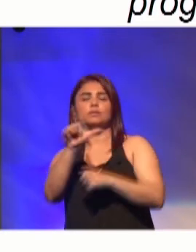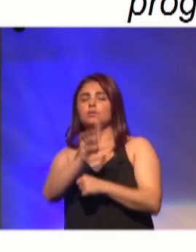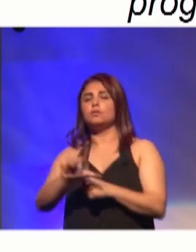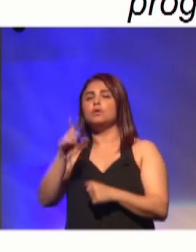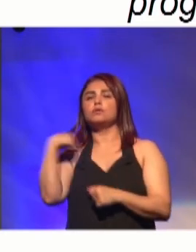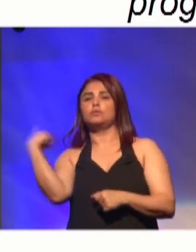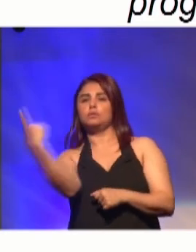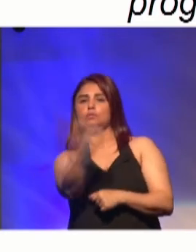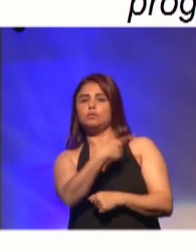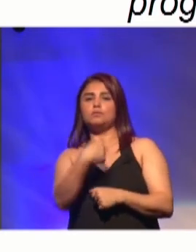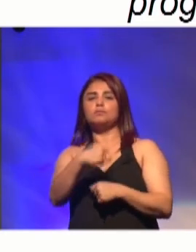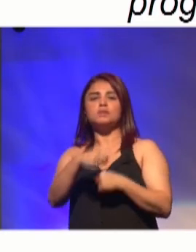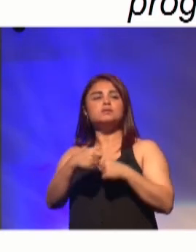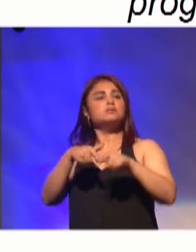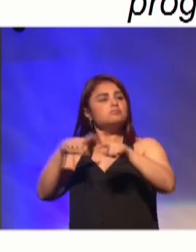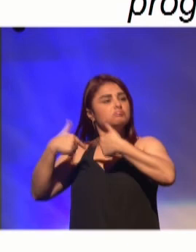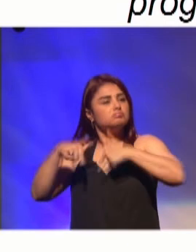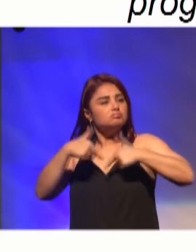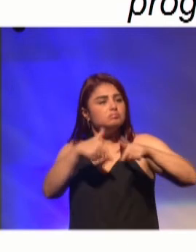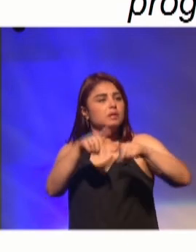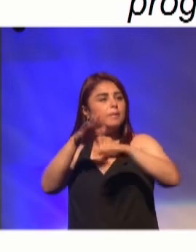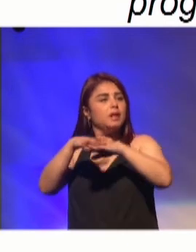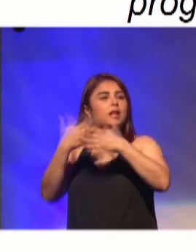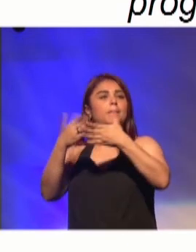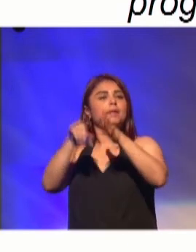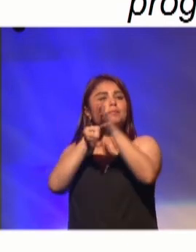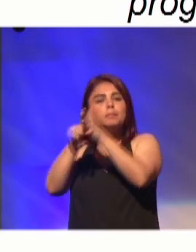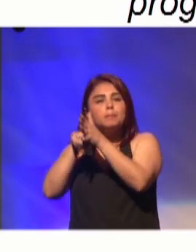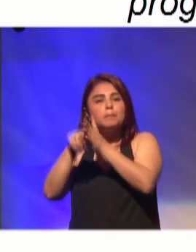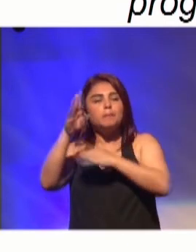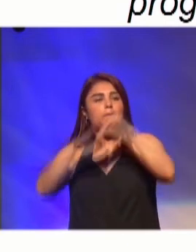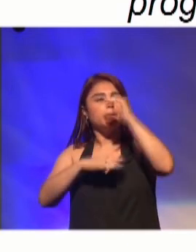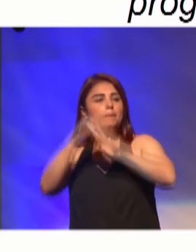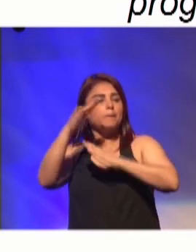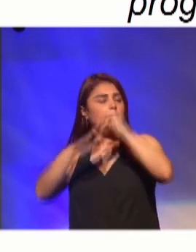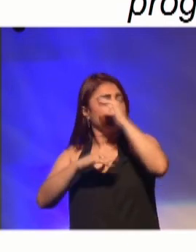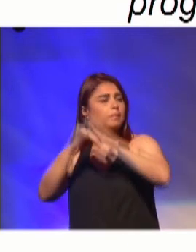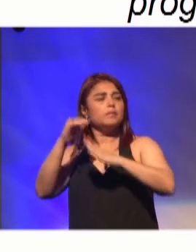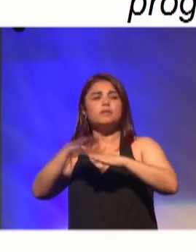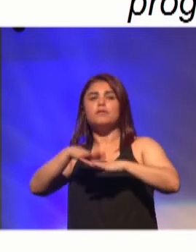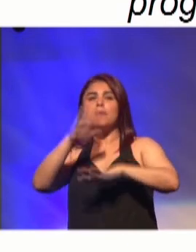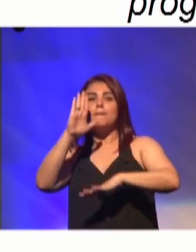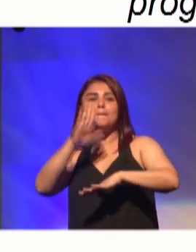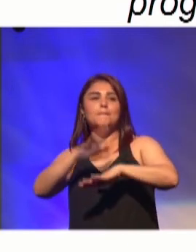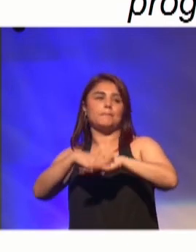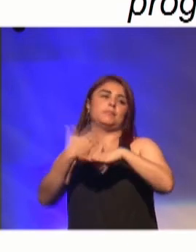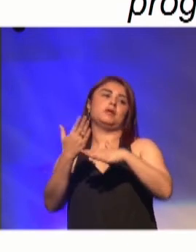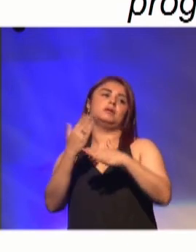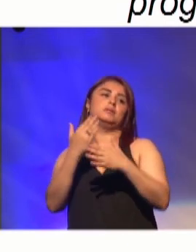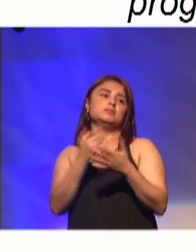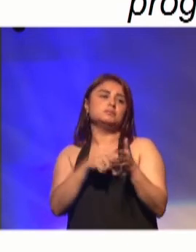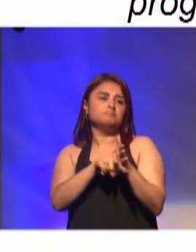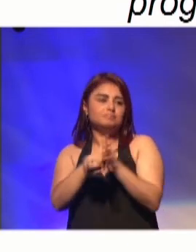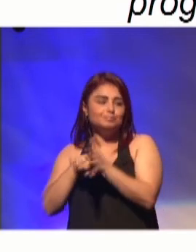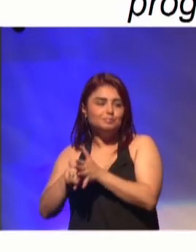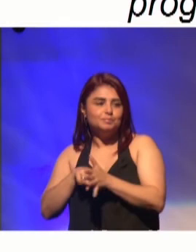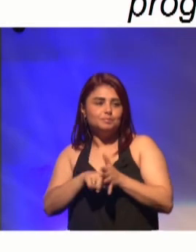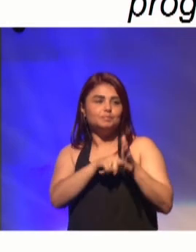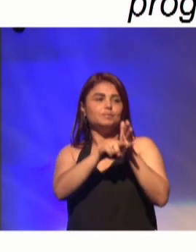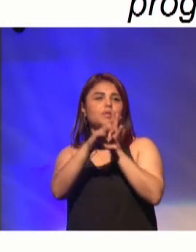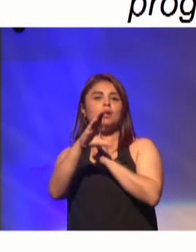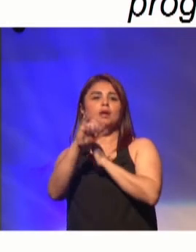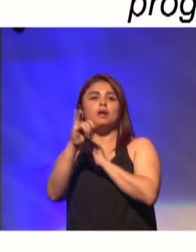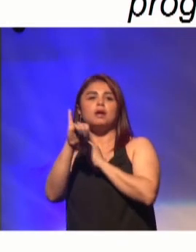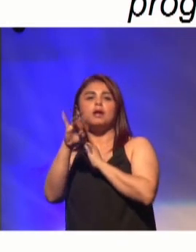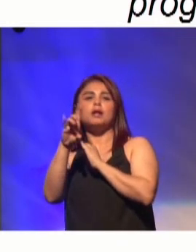precisamos trabalhar muito mais. Os cientistas, os pesquisadores precisam fazer bons estudos clínicos. Mas vejam